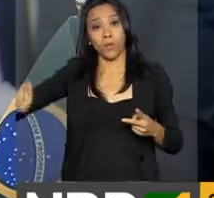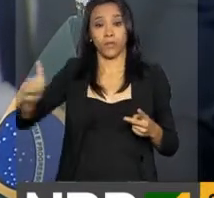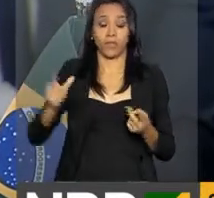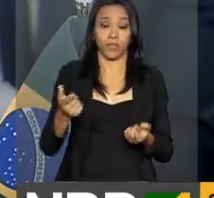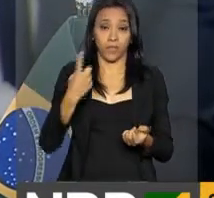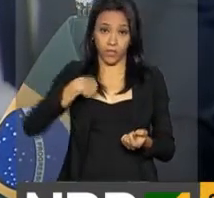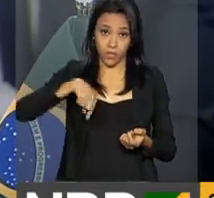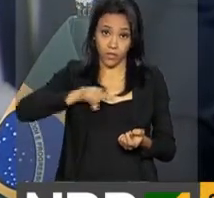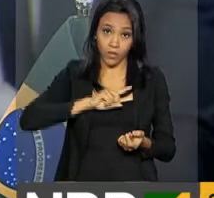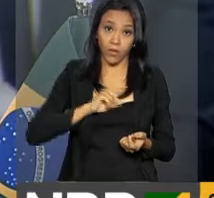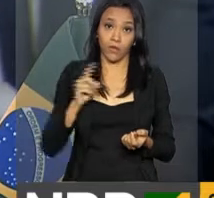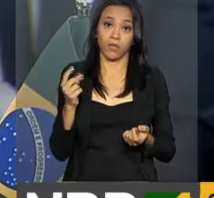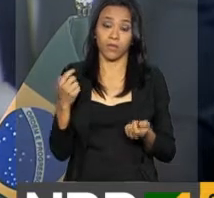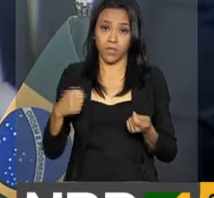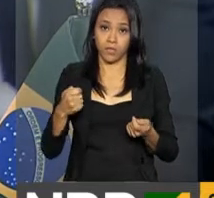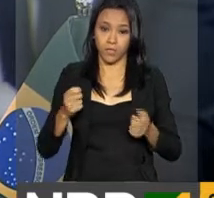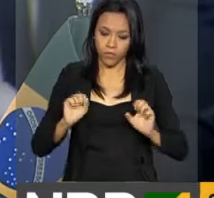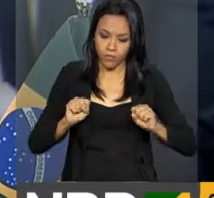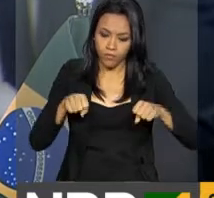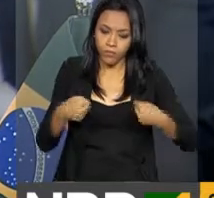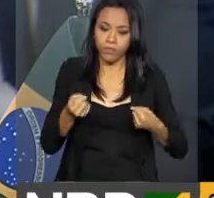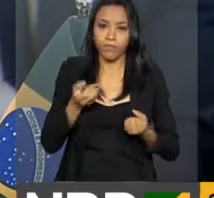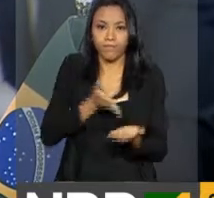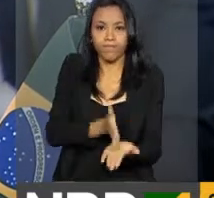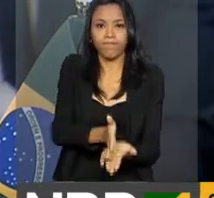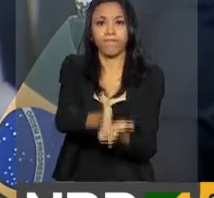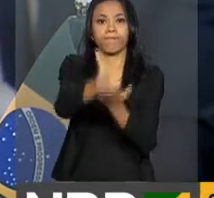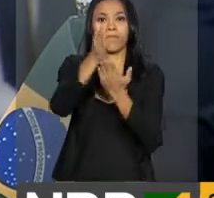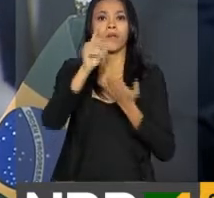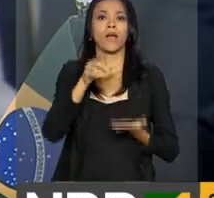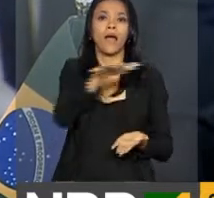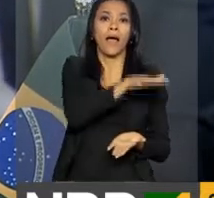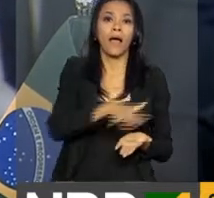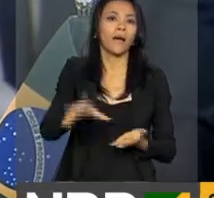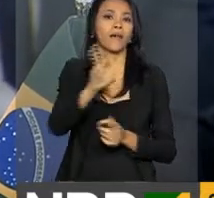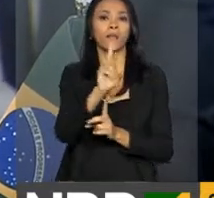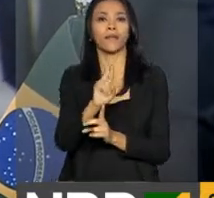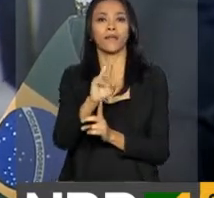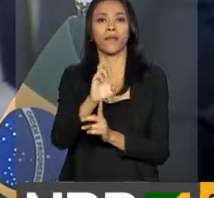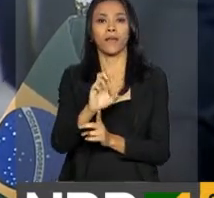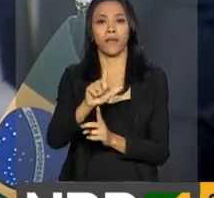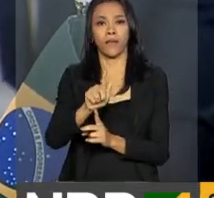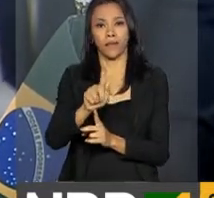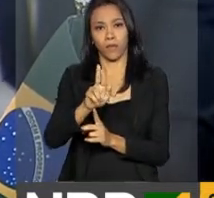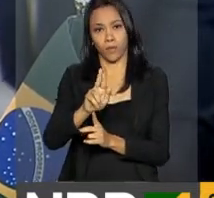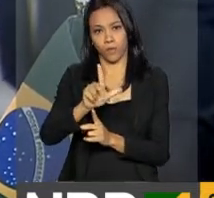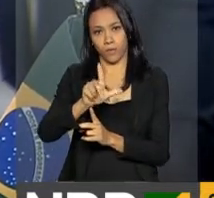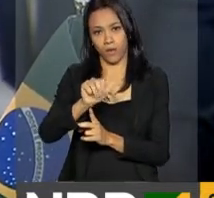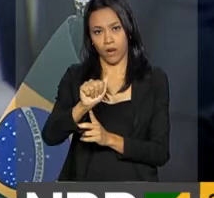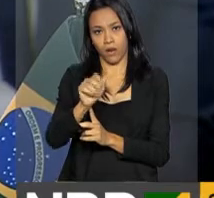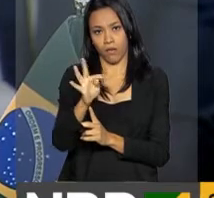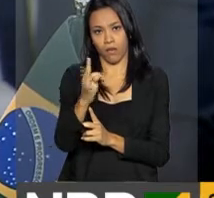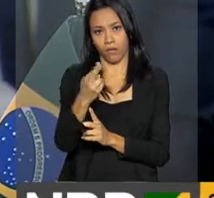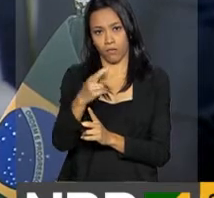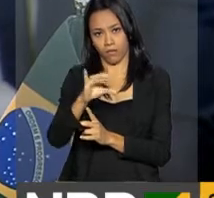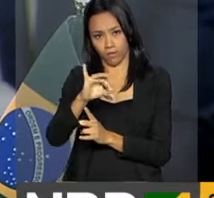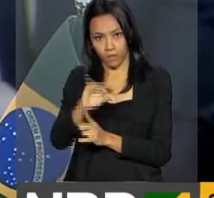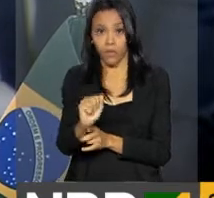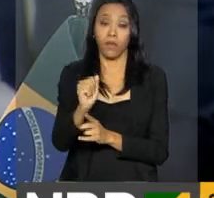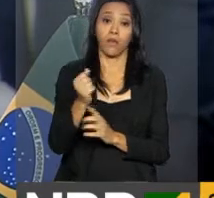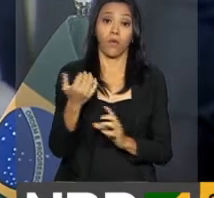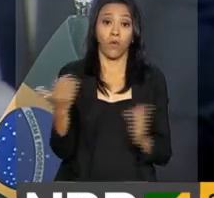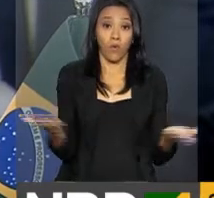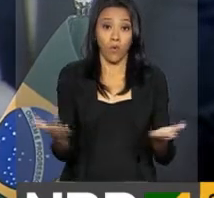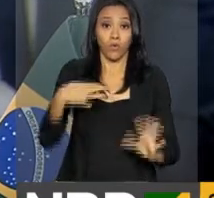demos renovado impulso foi a área regulatória. O mundo de hoje requer